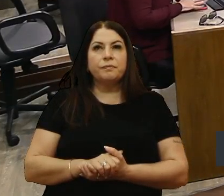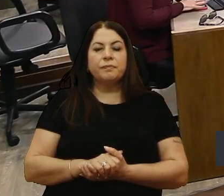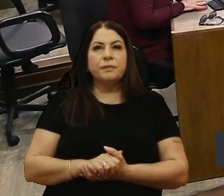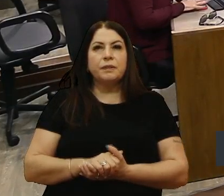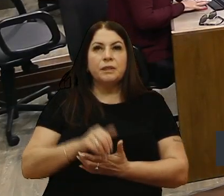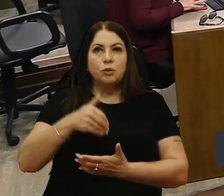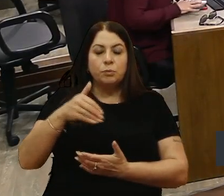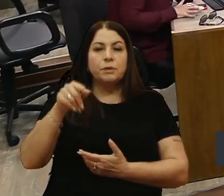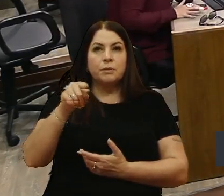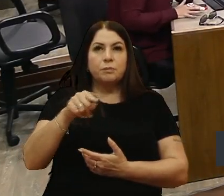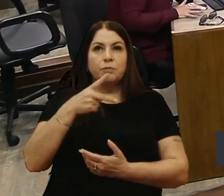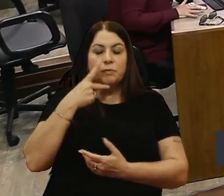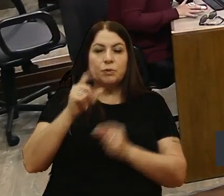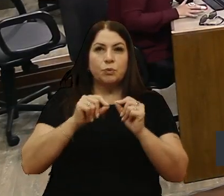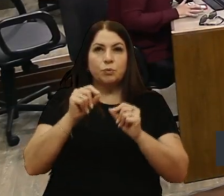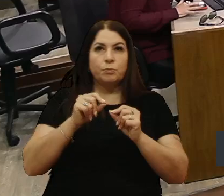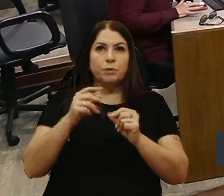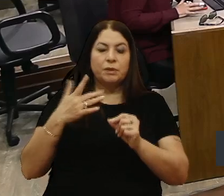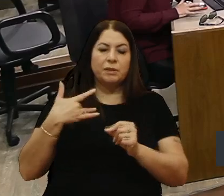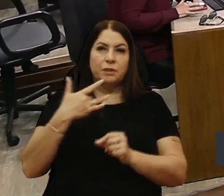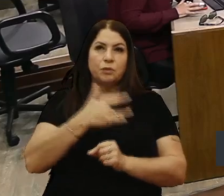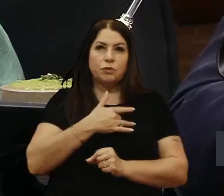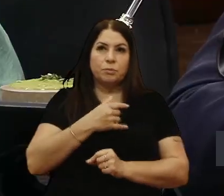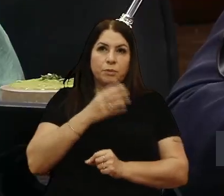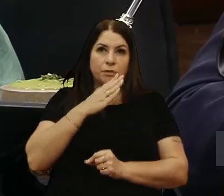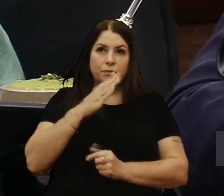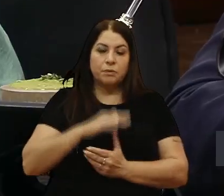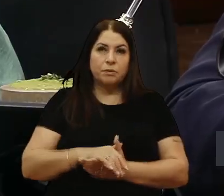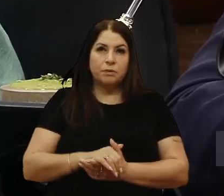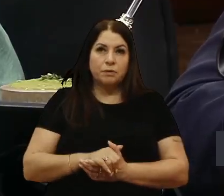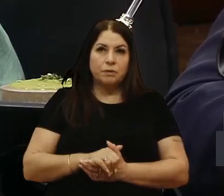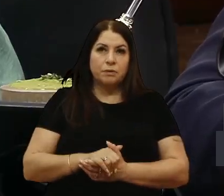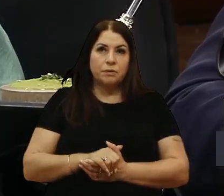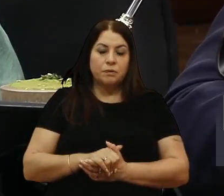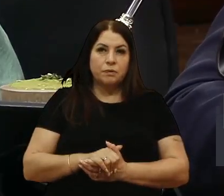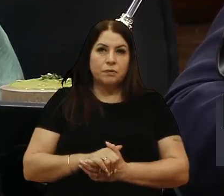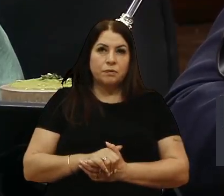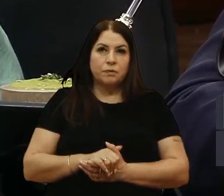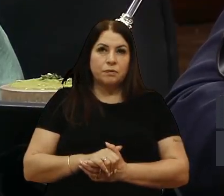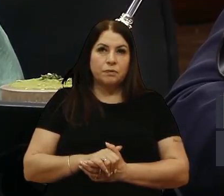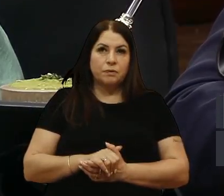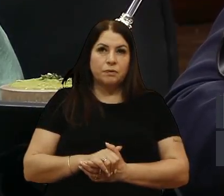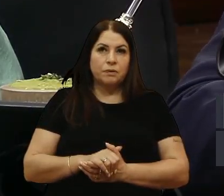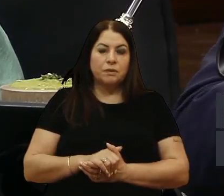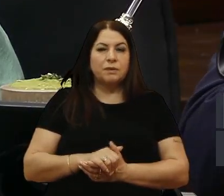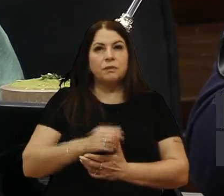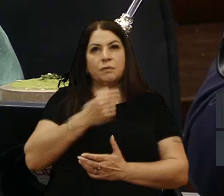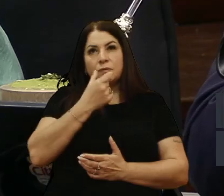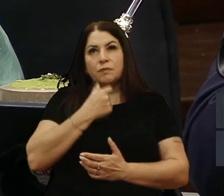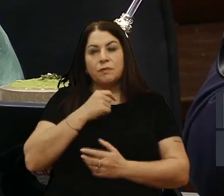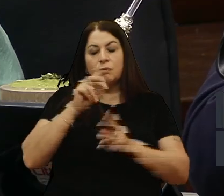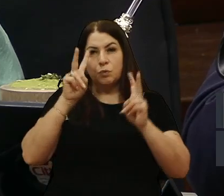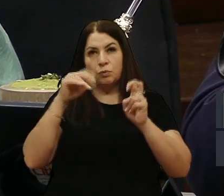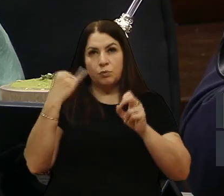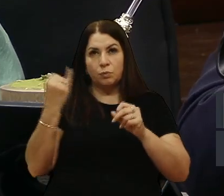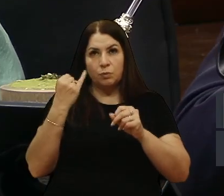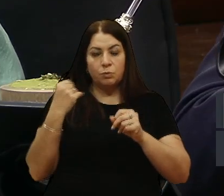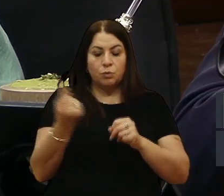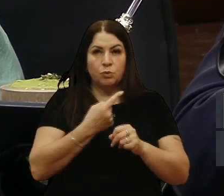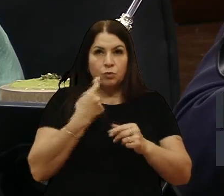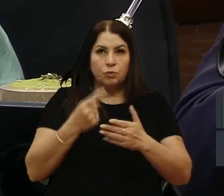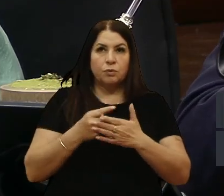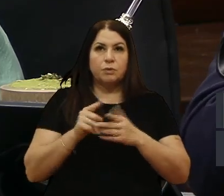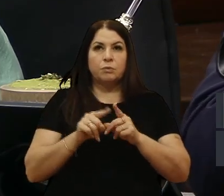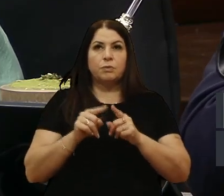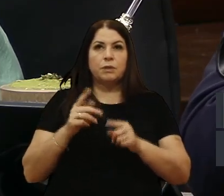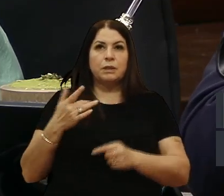passando aqui, falar um pouco sobre saúde, bem rapidinho, tá, vereadora? O vereador Cristiano Becker traz um assunto muito importante para todos nós, que é a